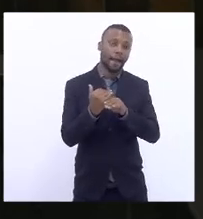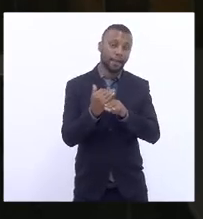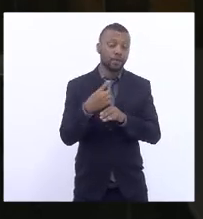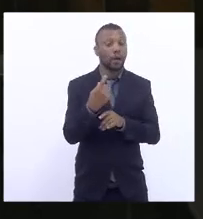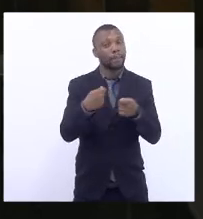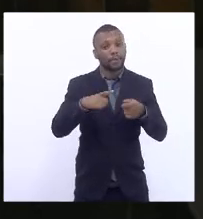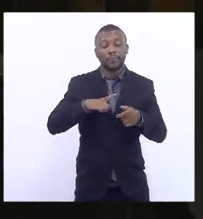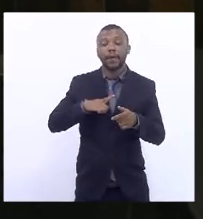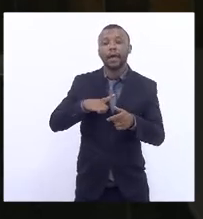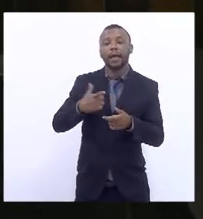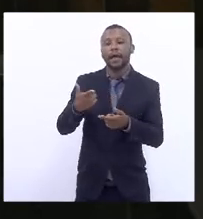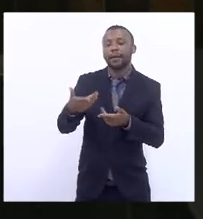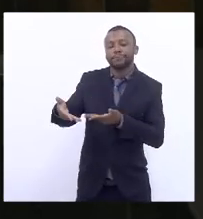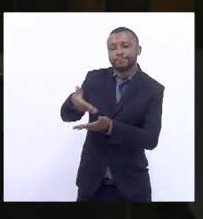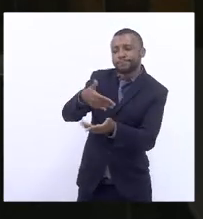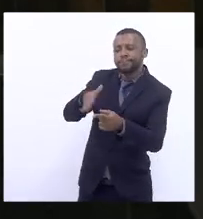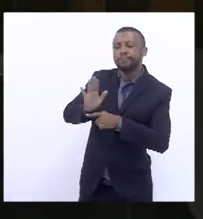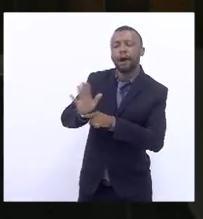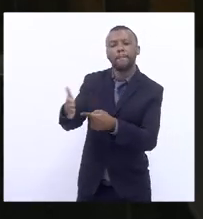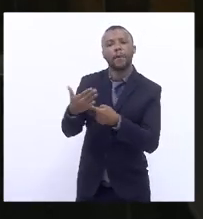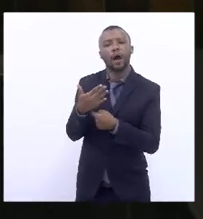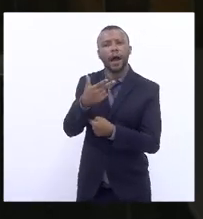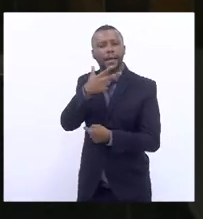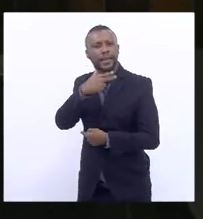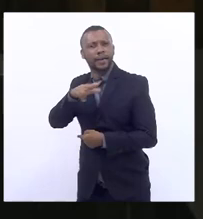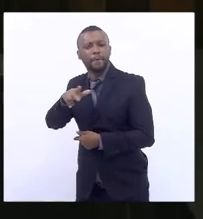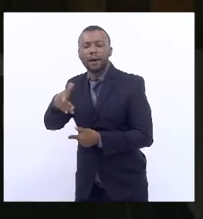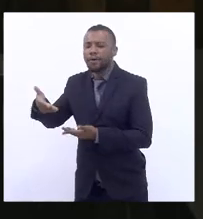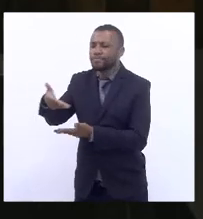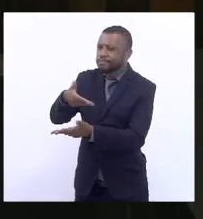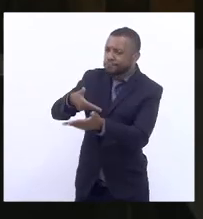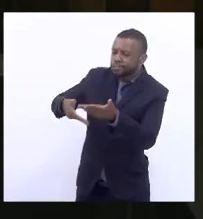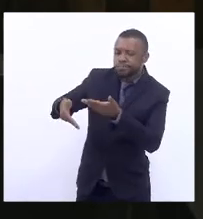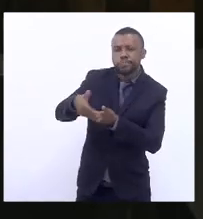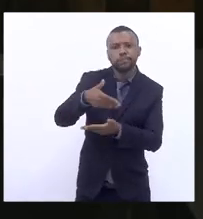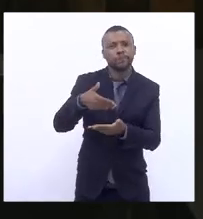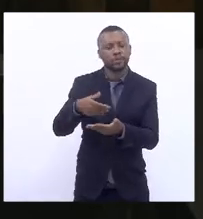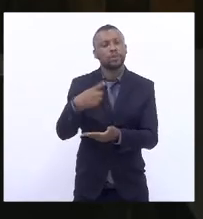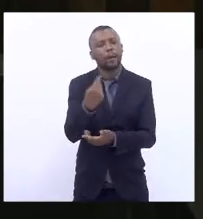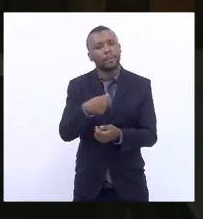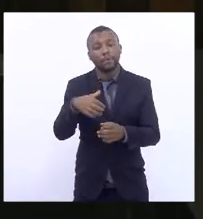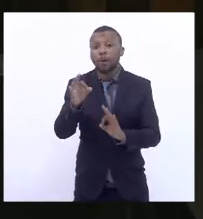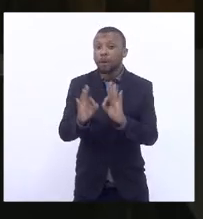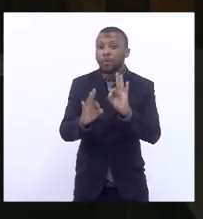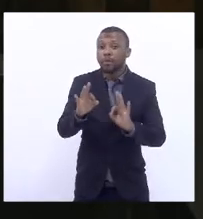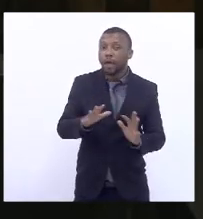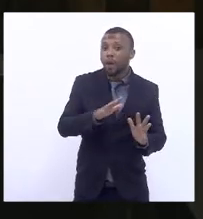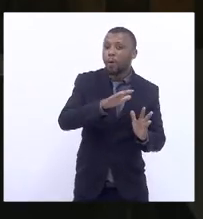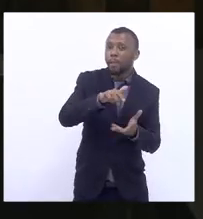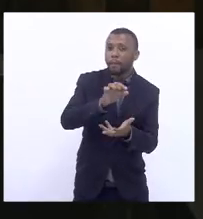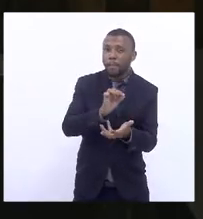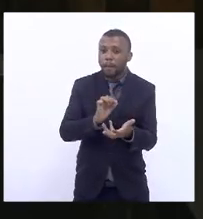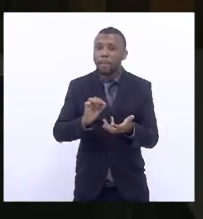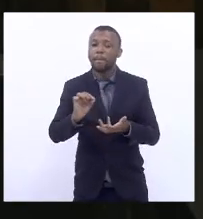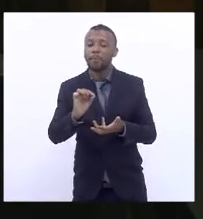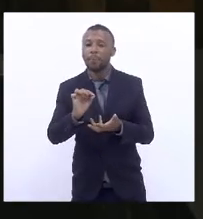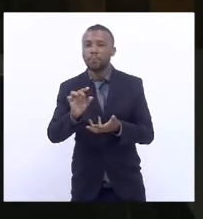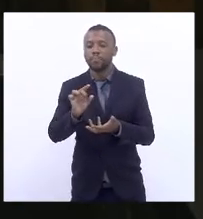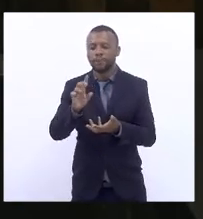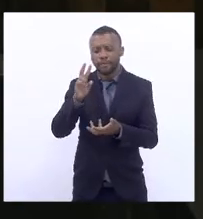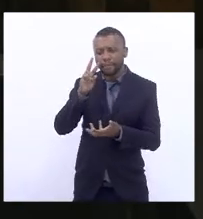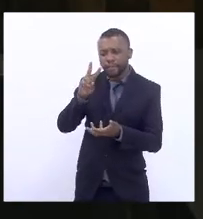fraternidade é essa, é a capacidade de construir um mundo em que as pessoas se vejam como irmãs e irmãos. E como a vida do outro interesse a